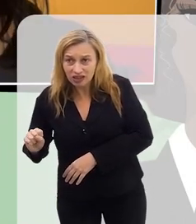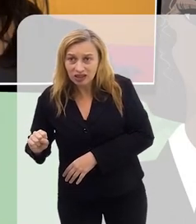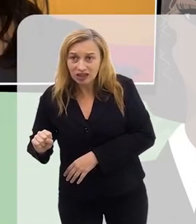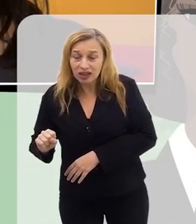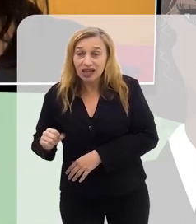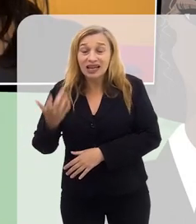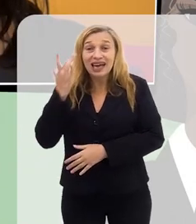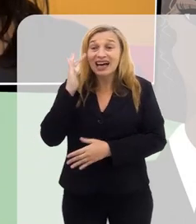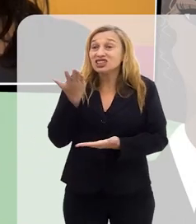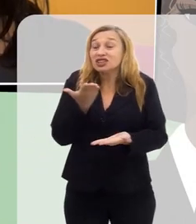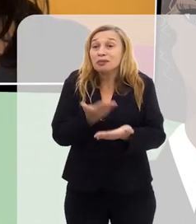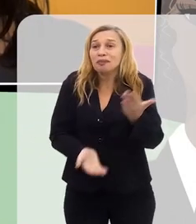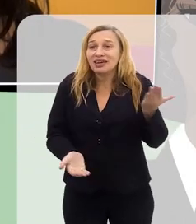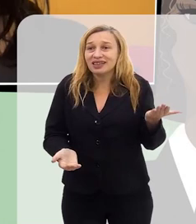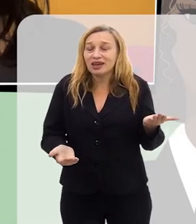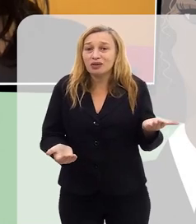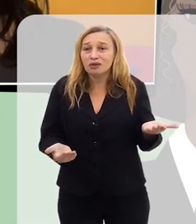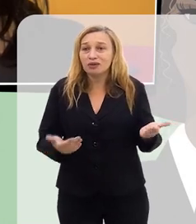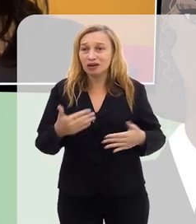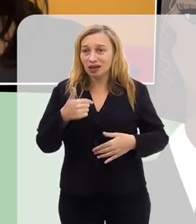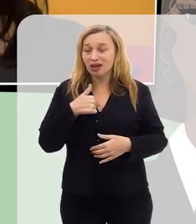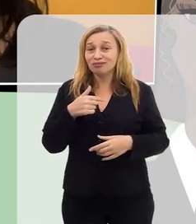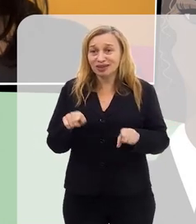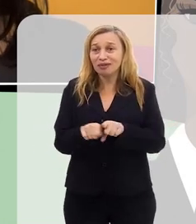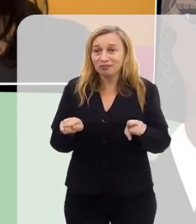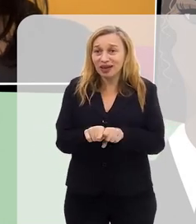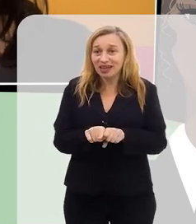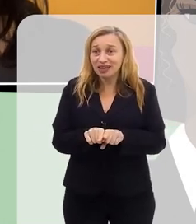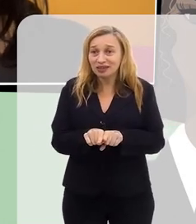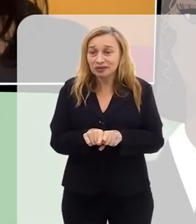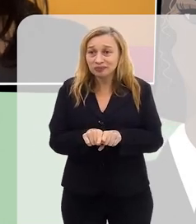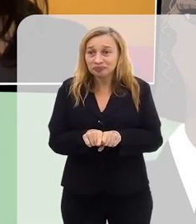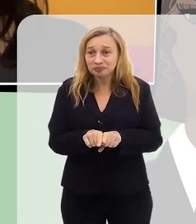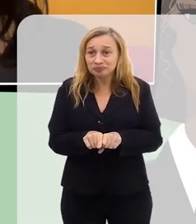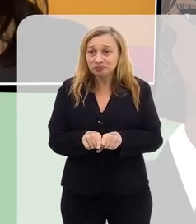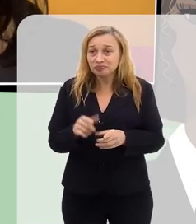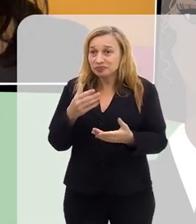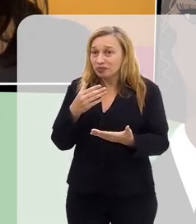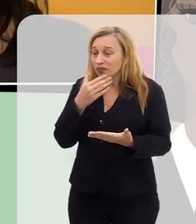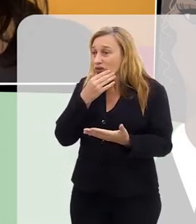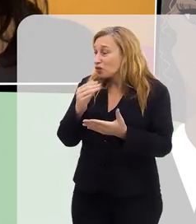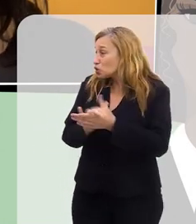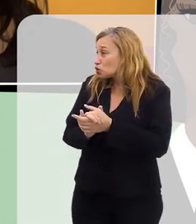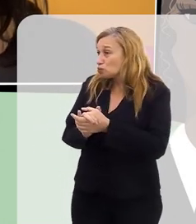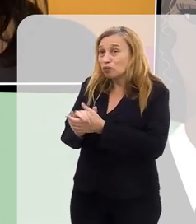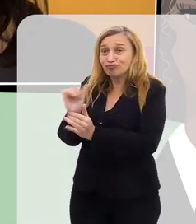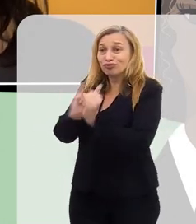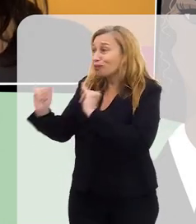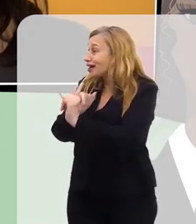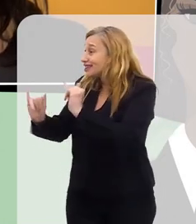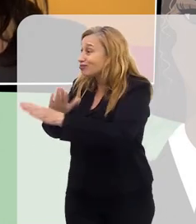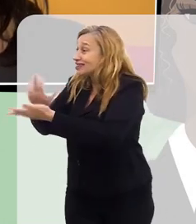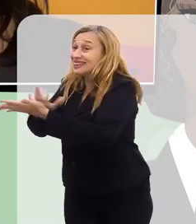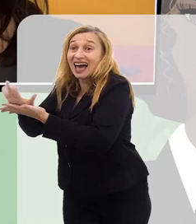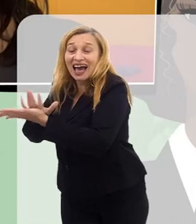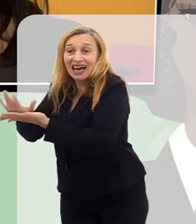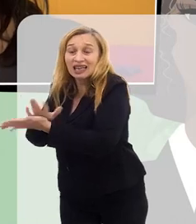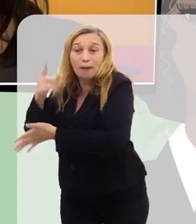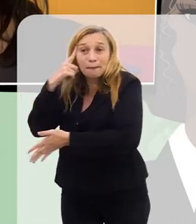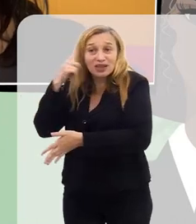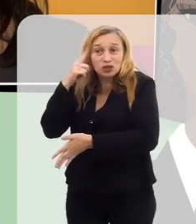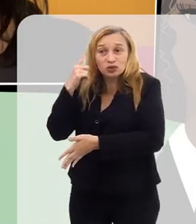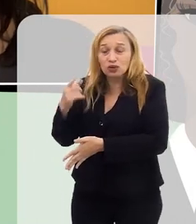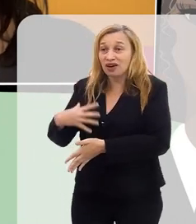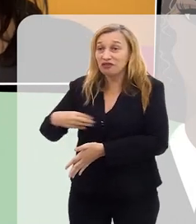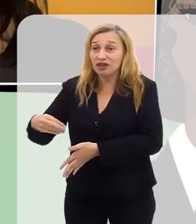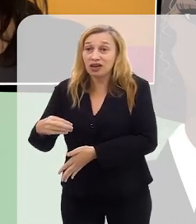aí ele acha que ele perdeu a companheira também. Então, no momento que eles me cedem, o meu marido está totalmente sem informação do lado de fora, além dele achar